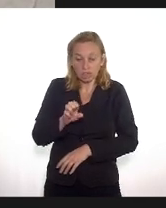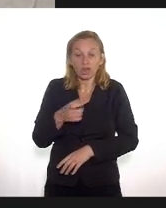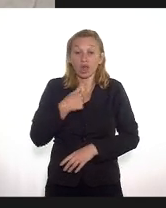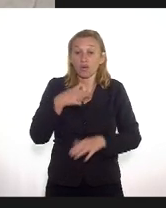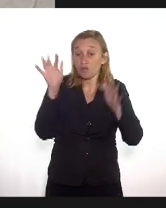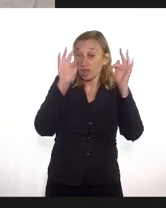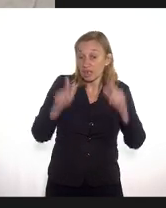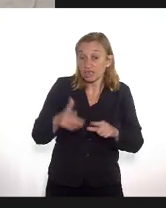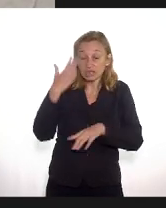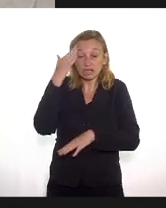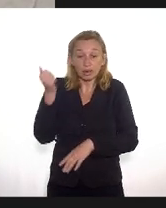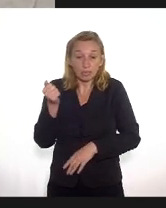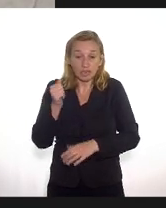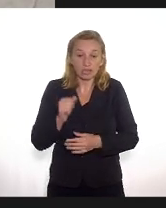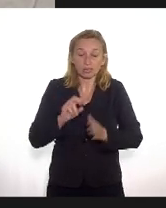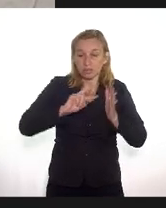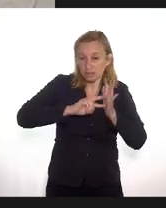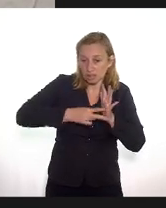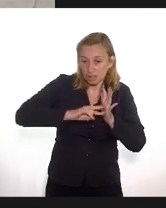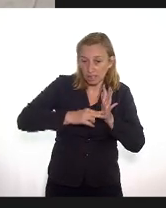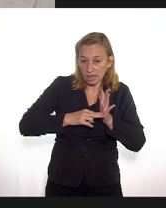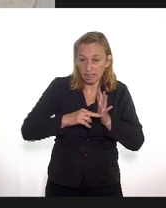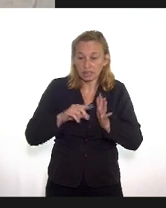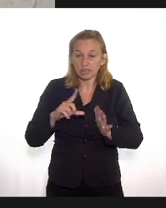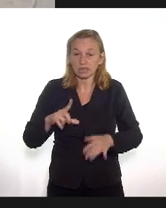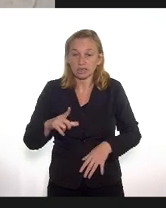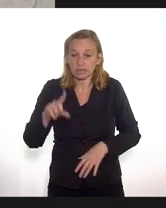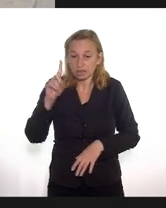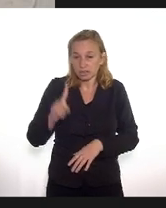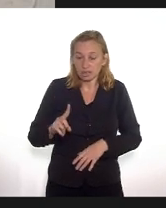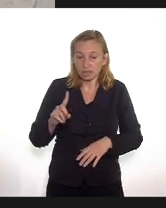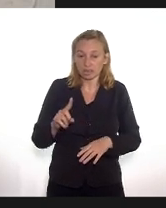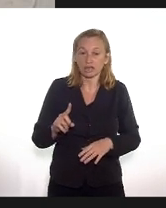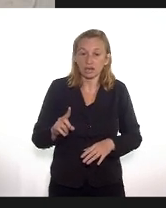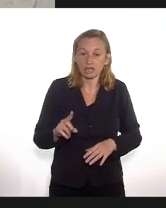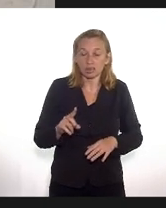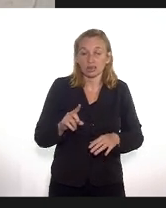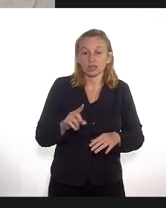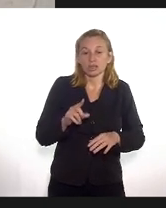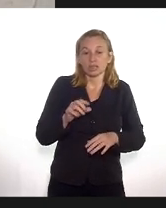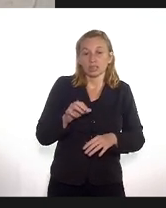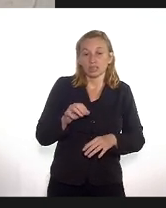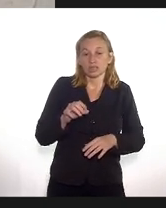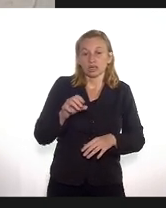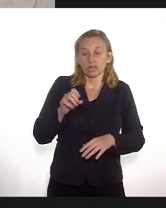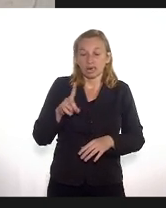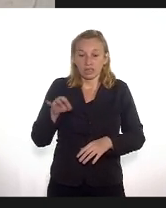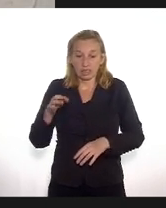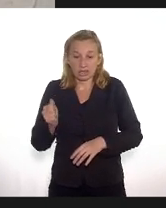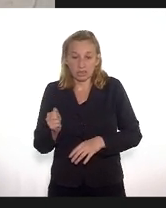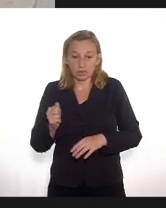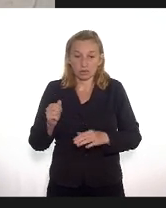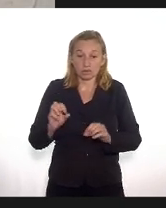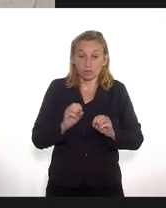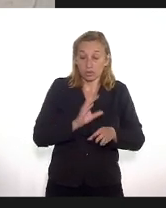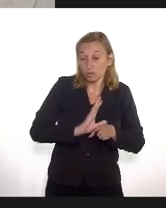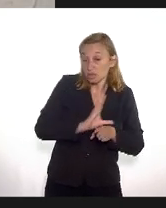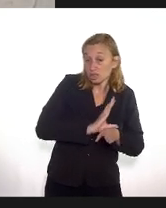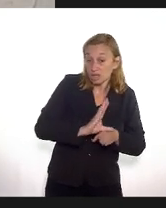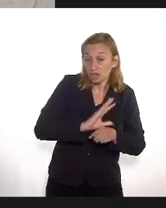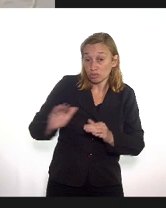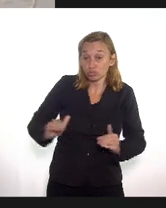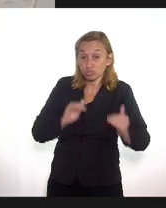saber que o sindicato ele tem garantido por lei uma cadeira no Conselho Superior, mas os estudantes não têm uma cadeira no Conselho Superior. O Conselho